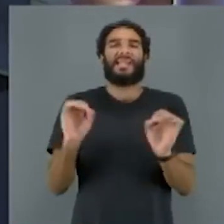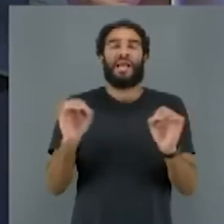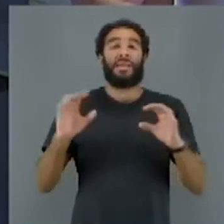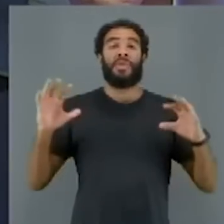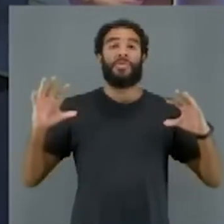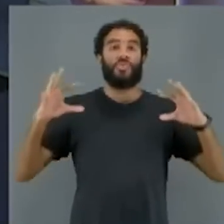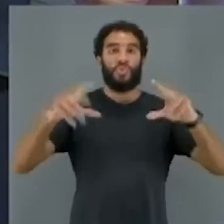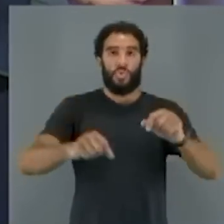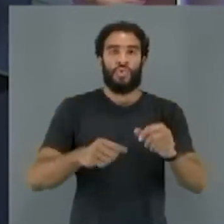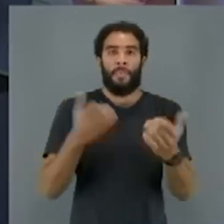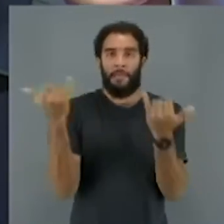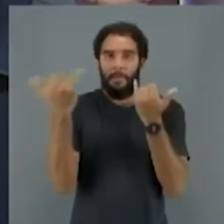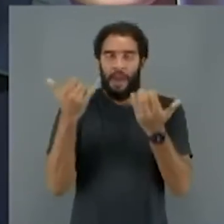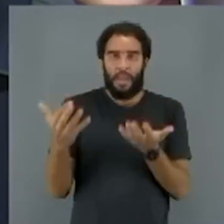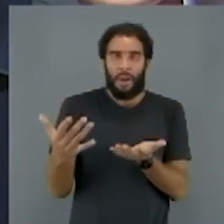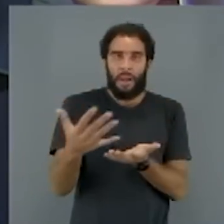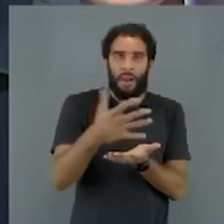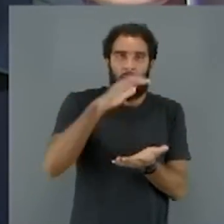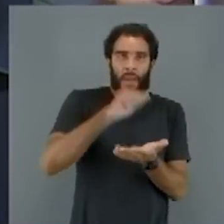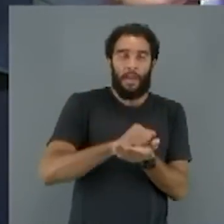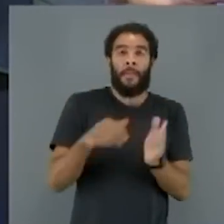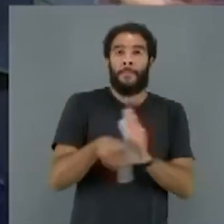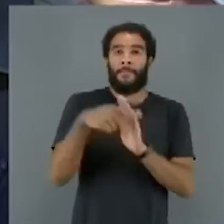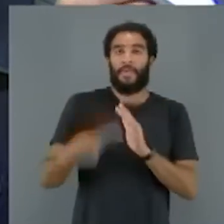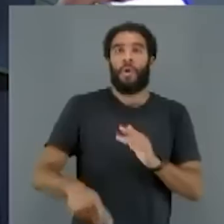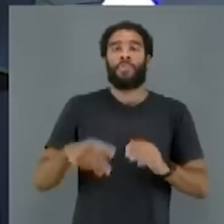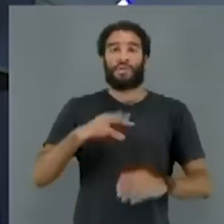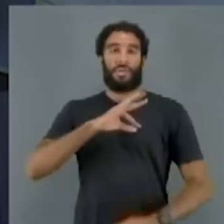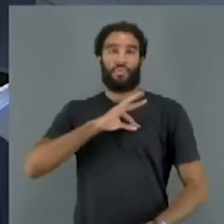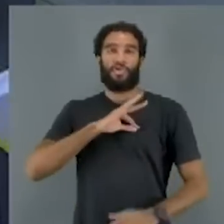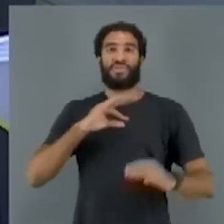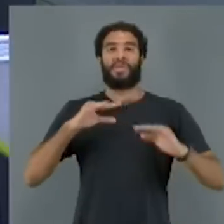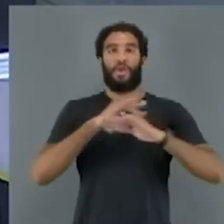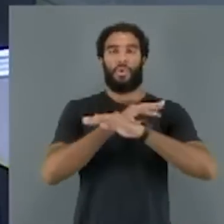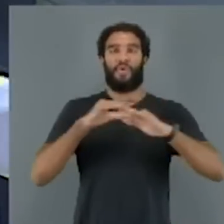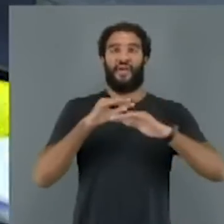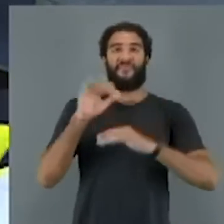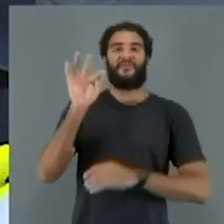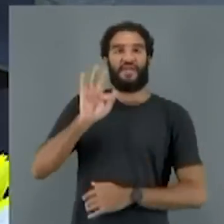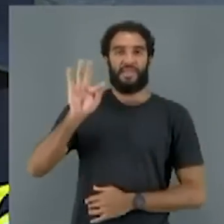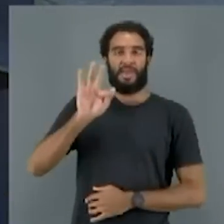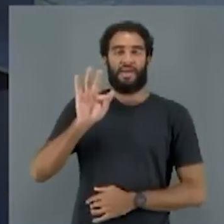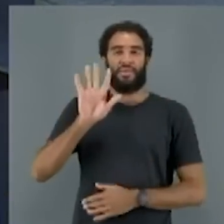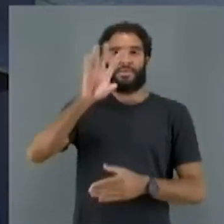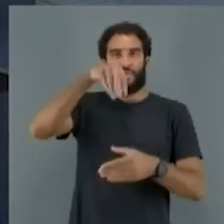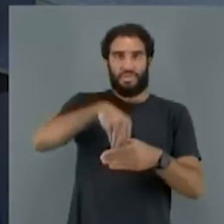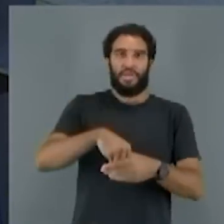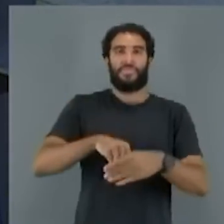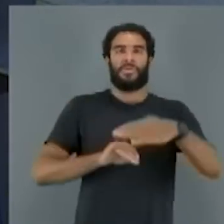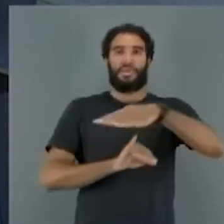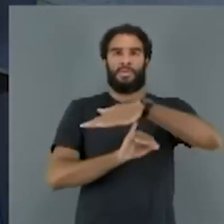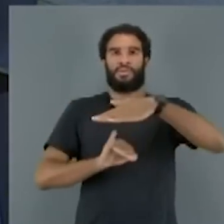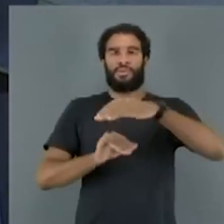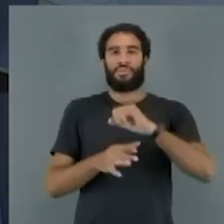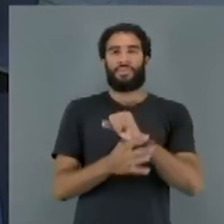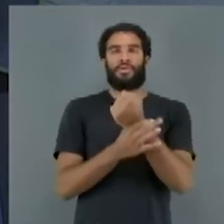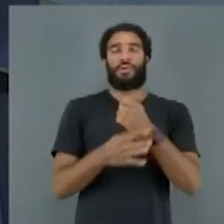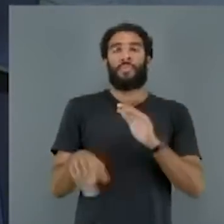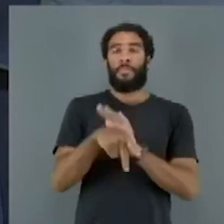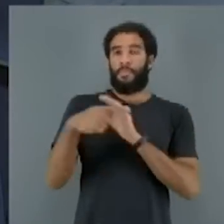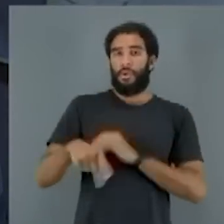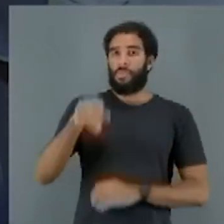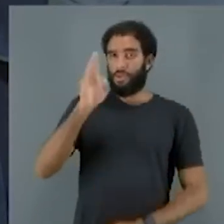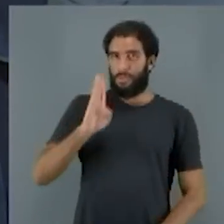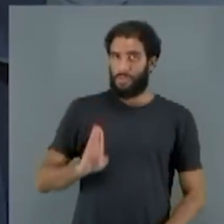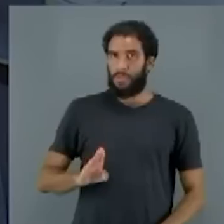dos bancos de dados da Polícia Rodoviária Federal, das instituições de segurança do Brasil.